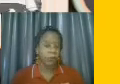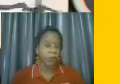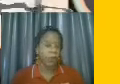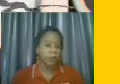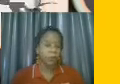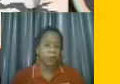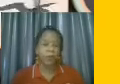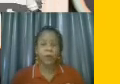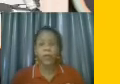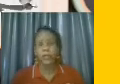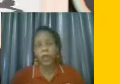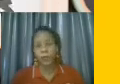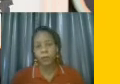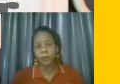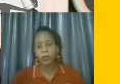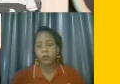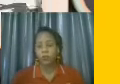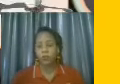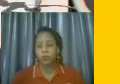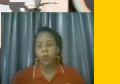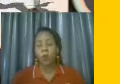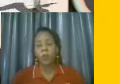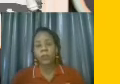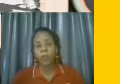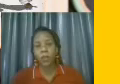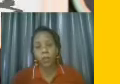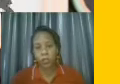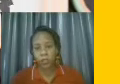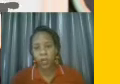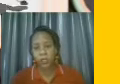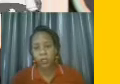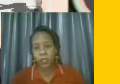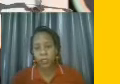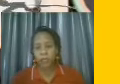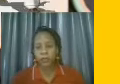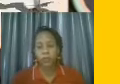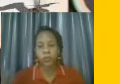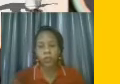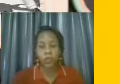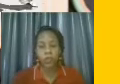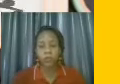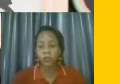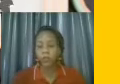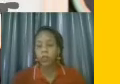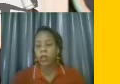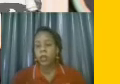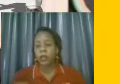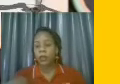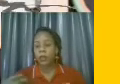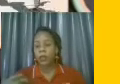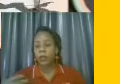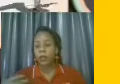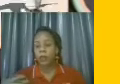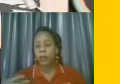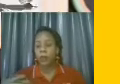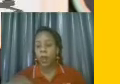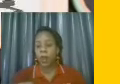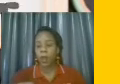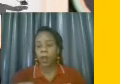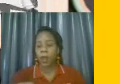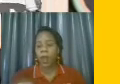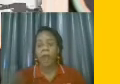tem mostrando, né, o exemplo de algumas danças trazidas através dos negros